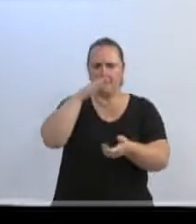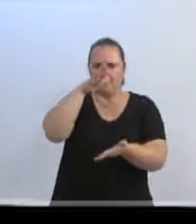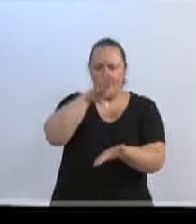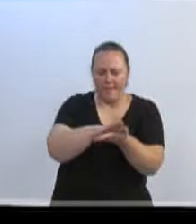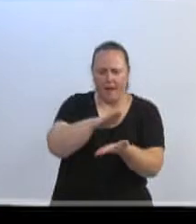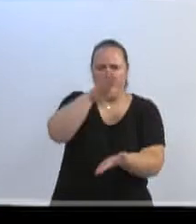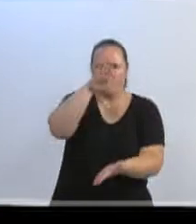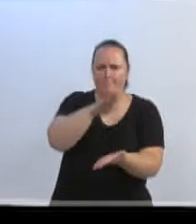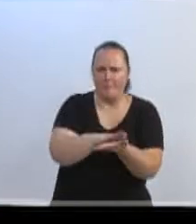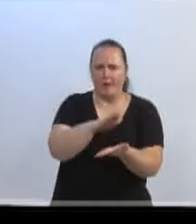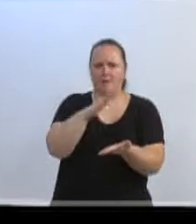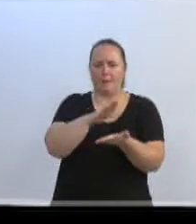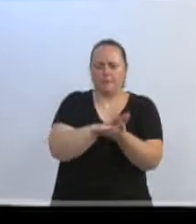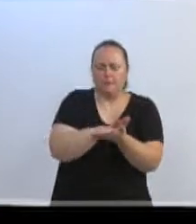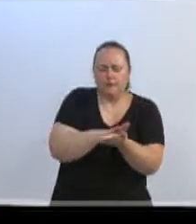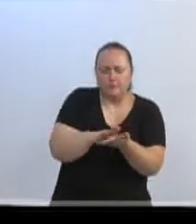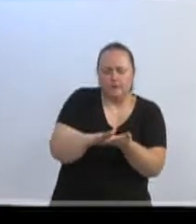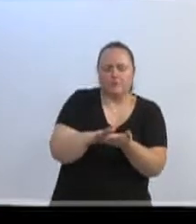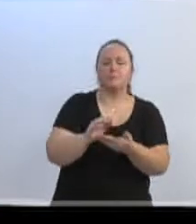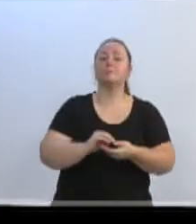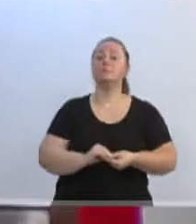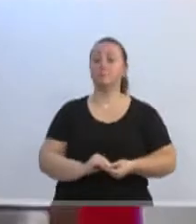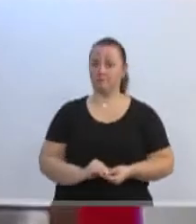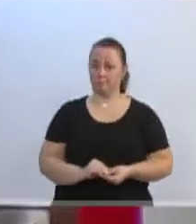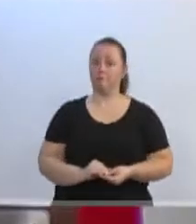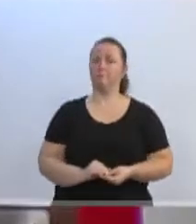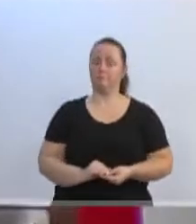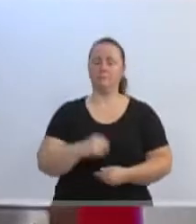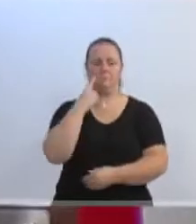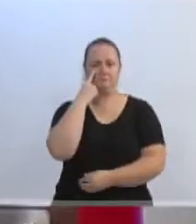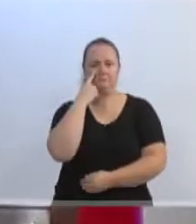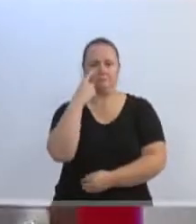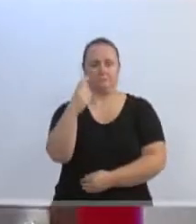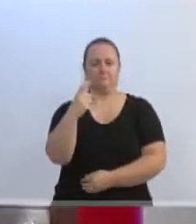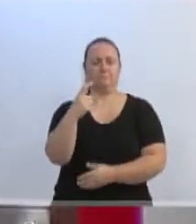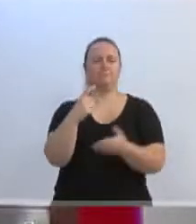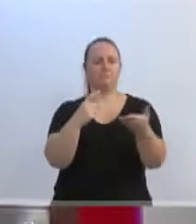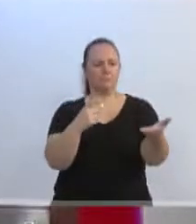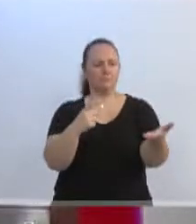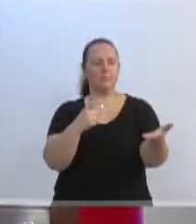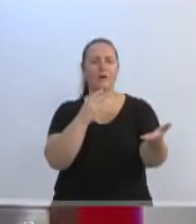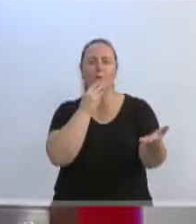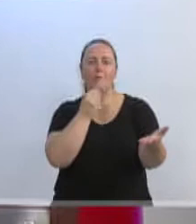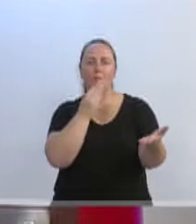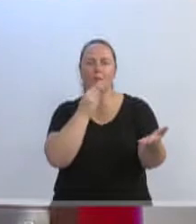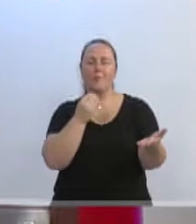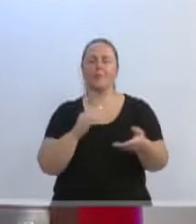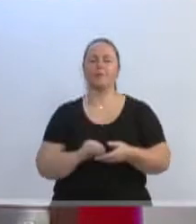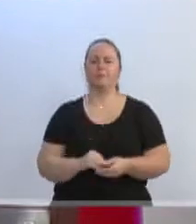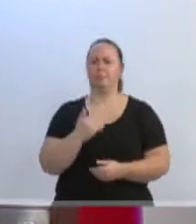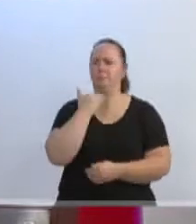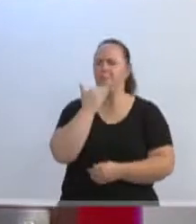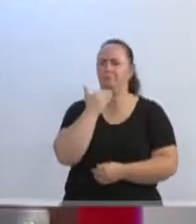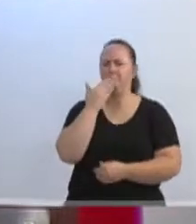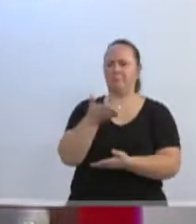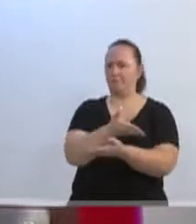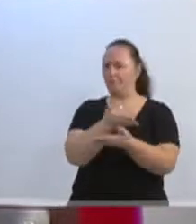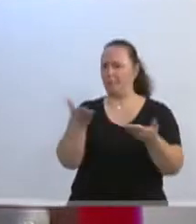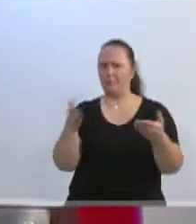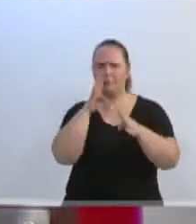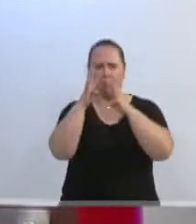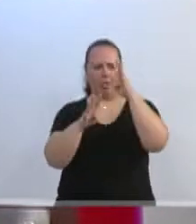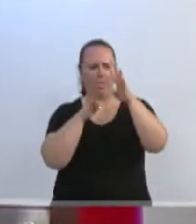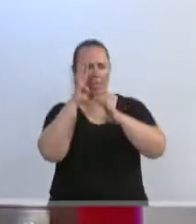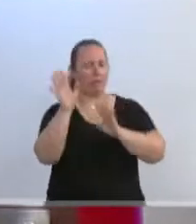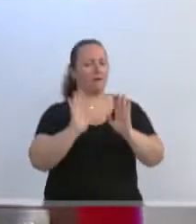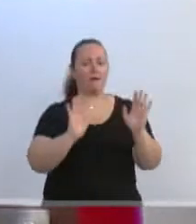a ideia, e eu achei muito interessante, e aqui também vai a situação que o próprio vereador Bruno falou, de nada adianta a gente só criticar, nós precisamos ter